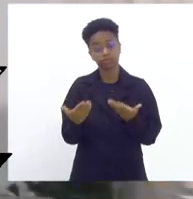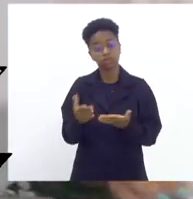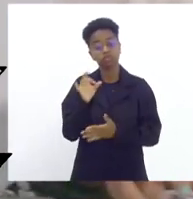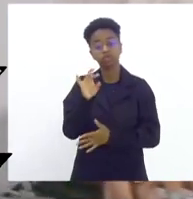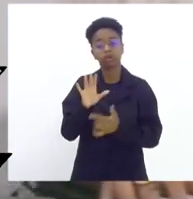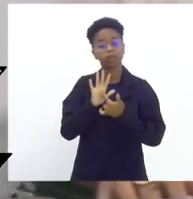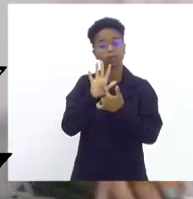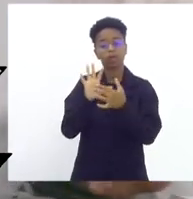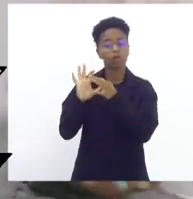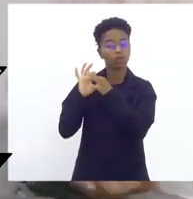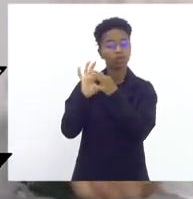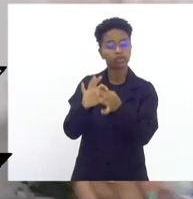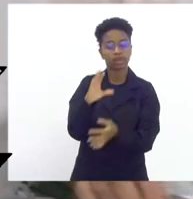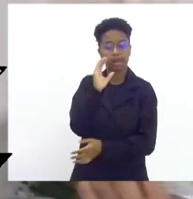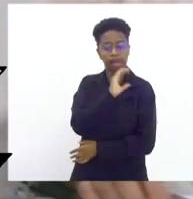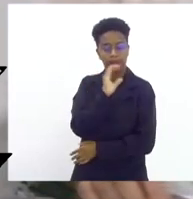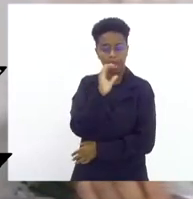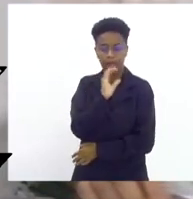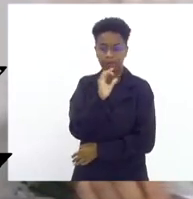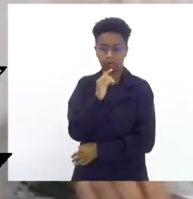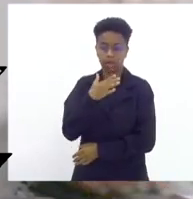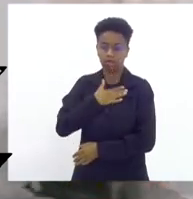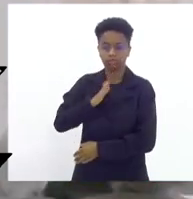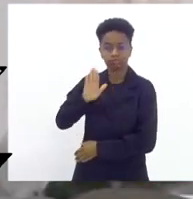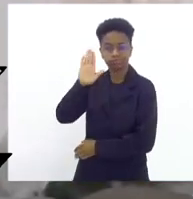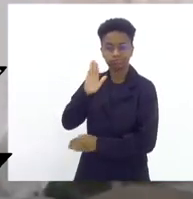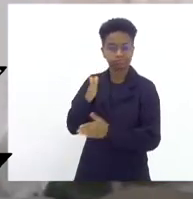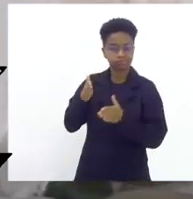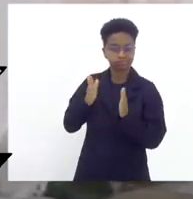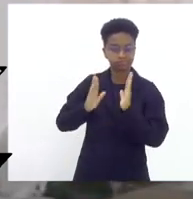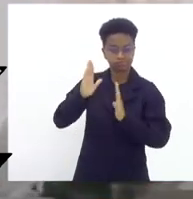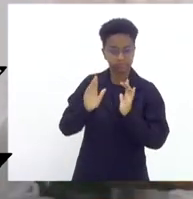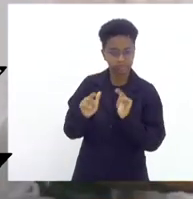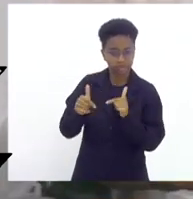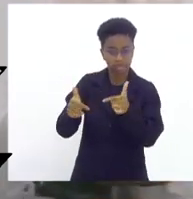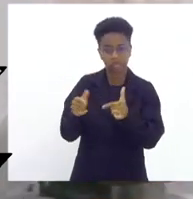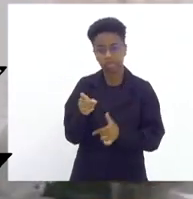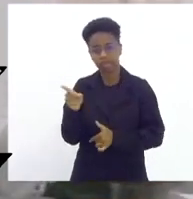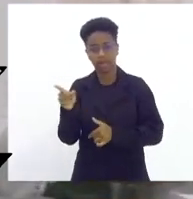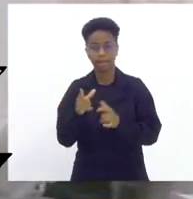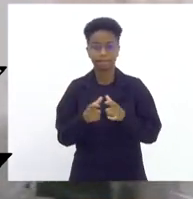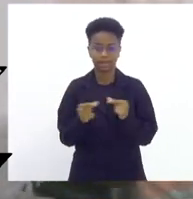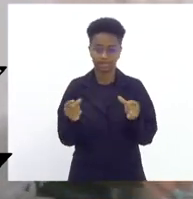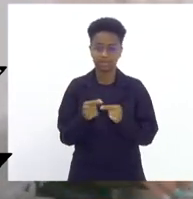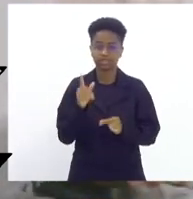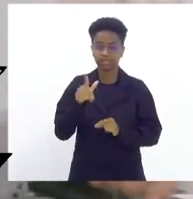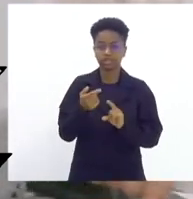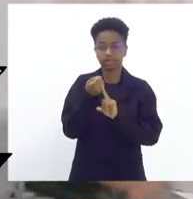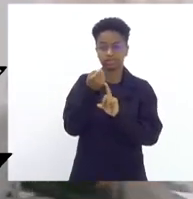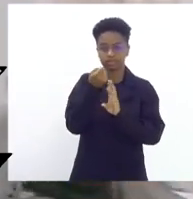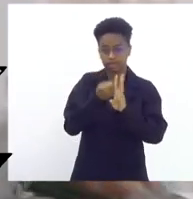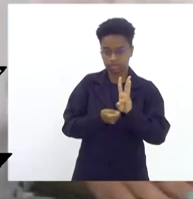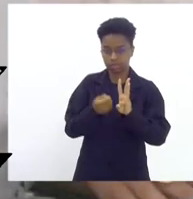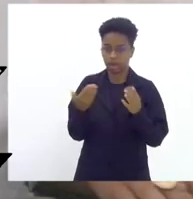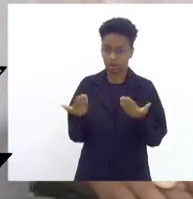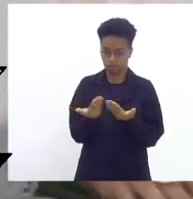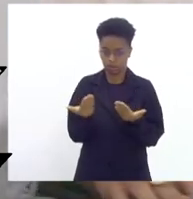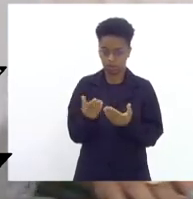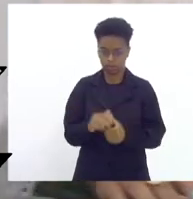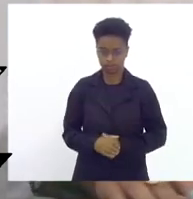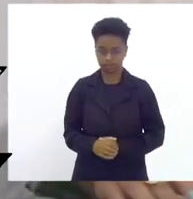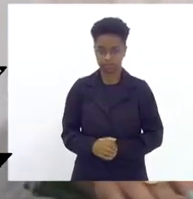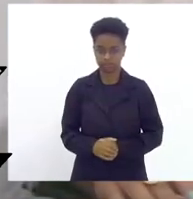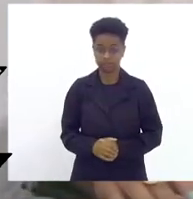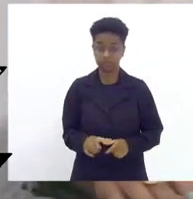contextualizar brevemente esse mandato que se inicia lá em Brasília completando três meses agora e